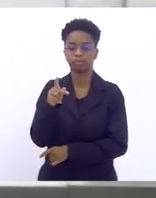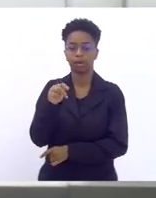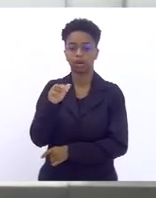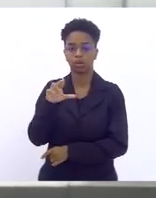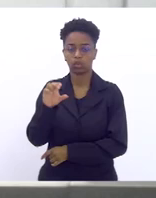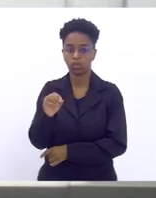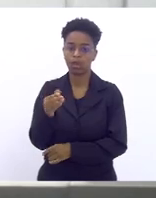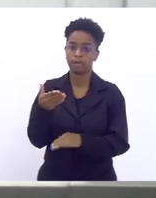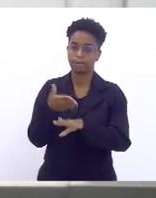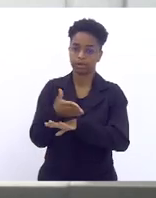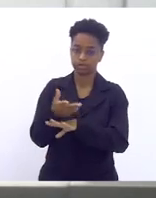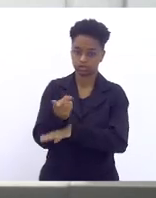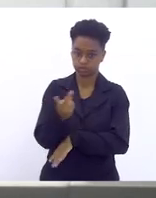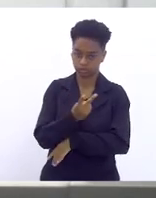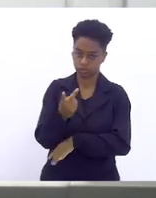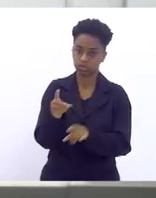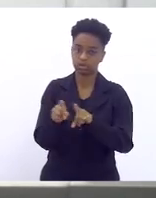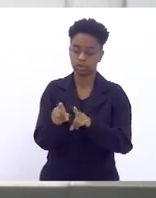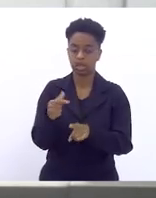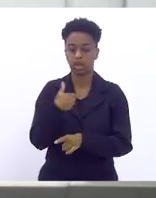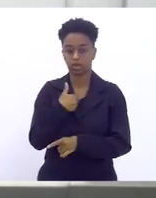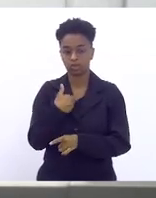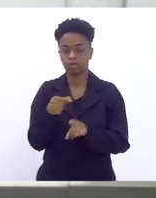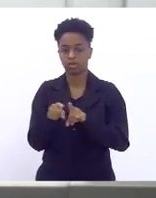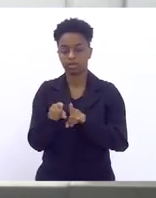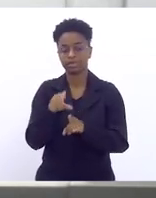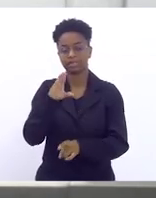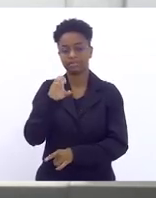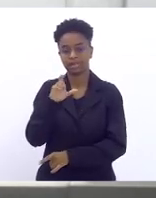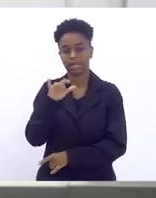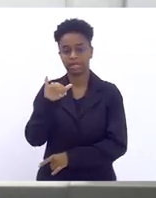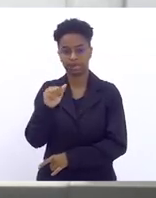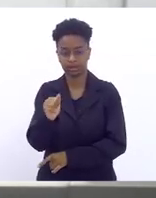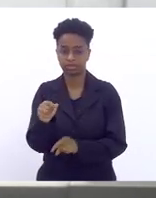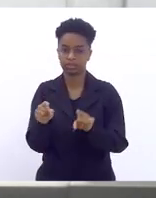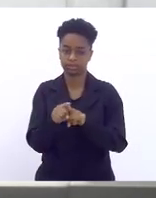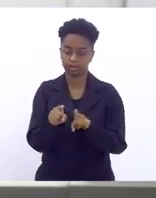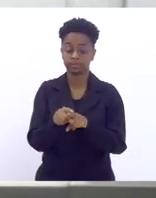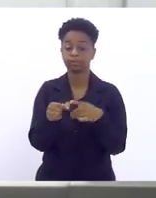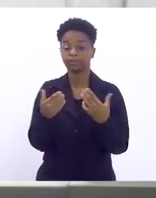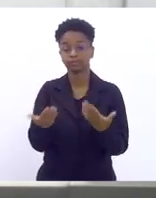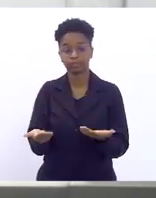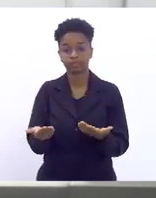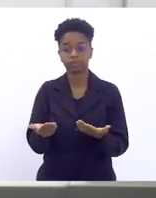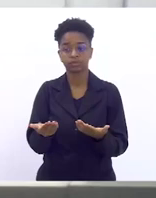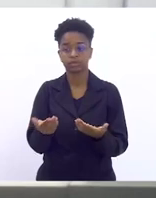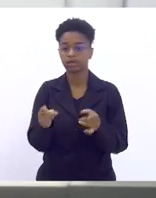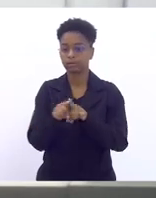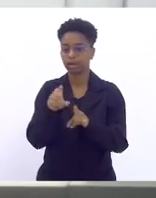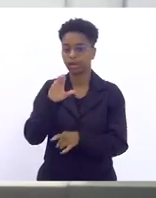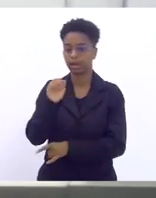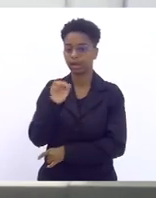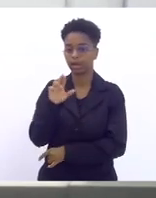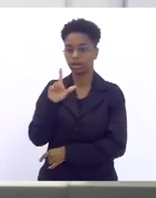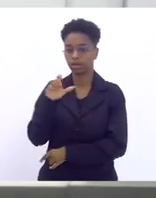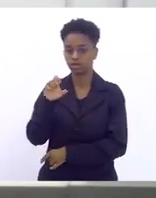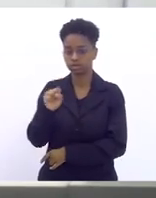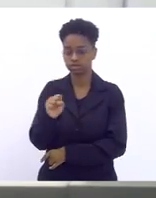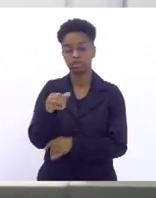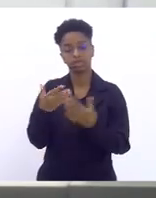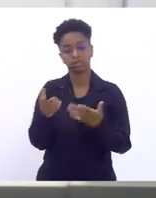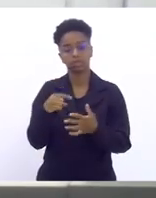participa das duas também eu sou eu sou o vice-presidente dessa comissão então a gente tá o Carlos Enfim então a gente está